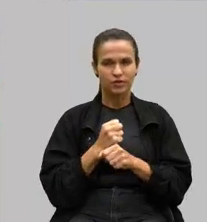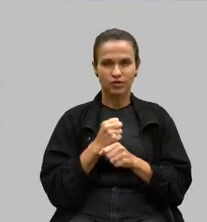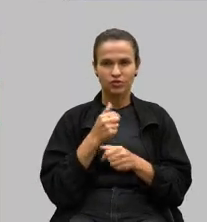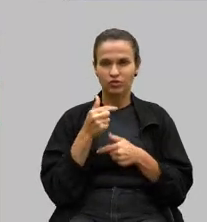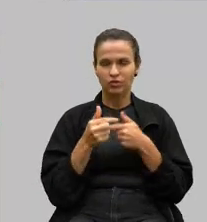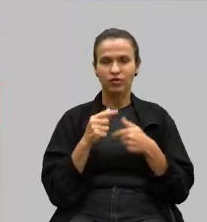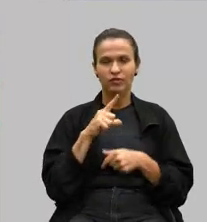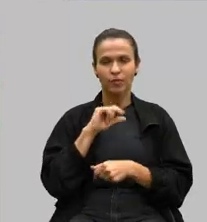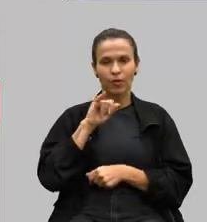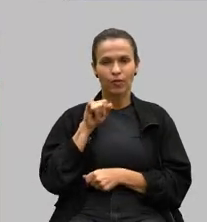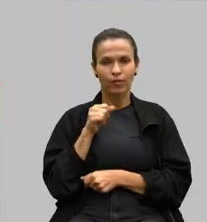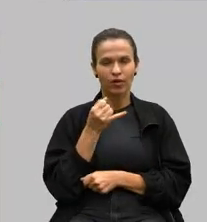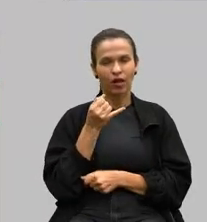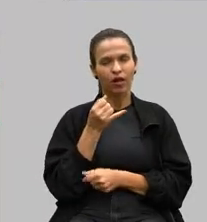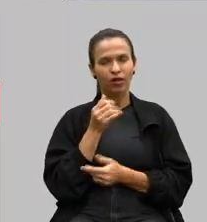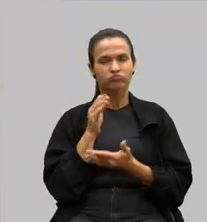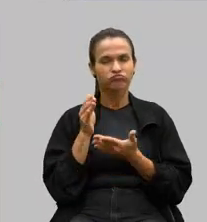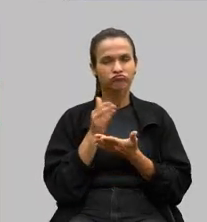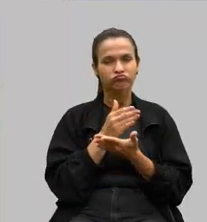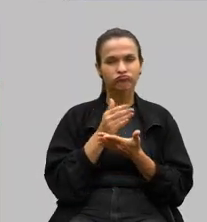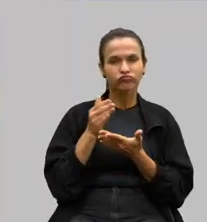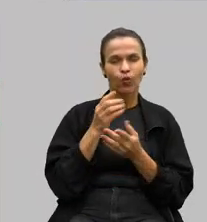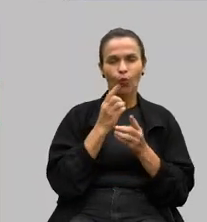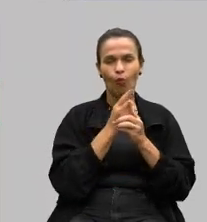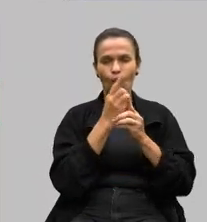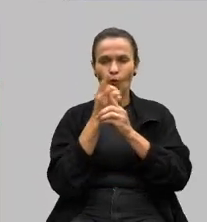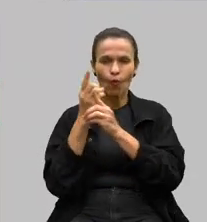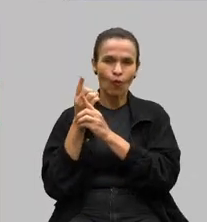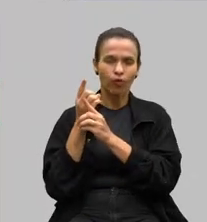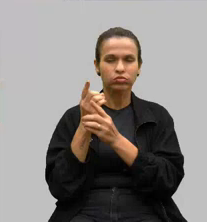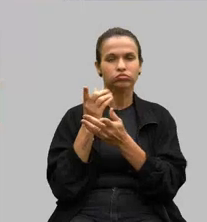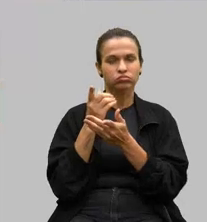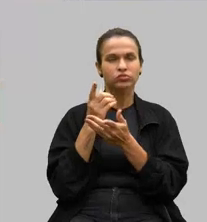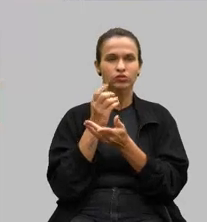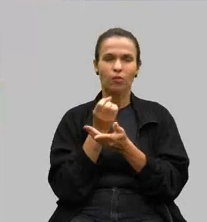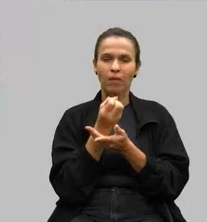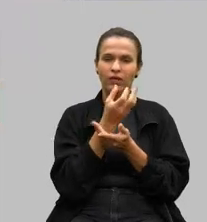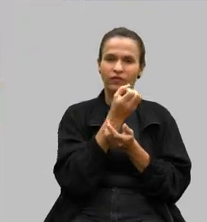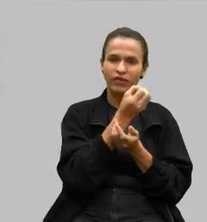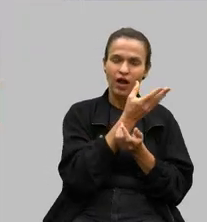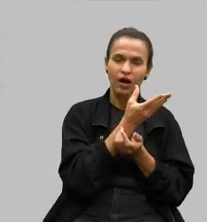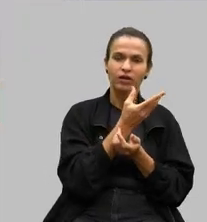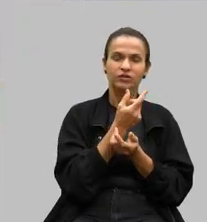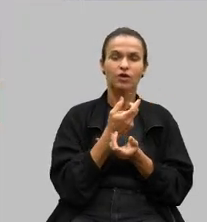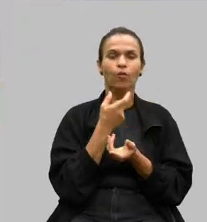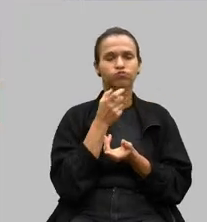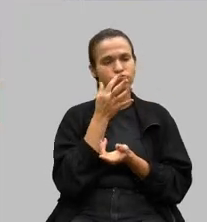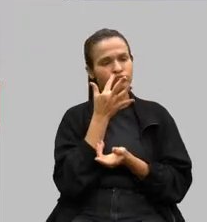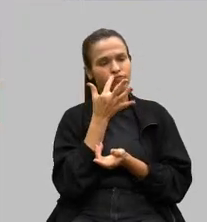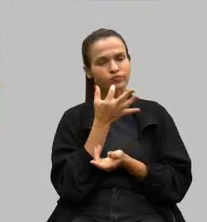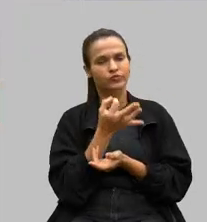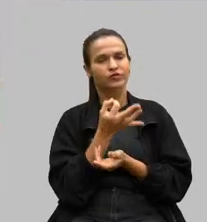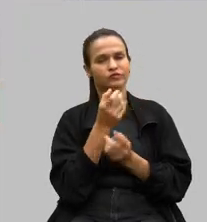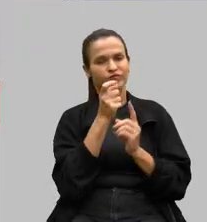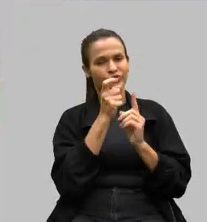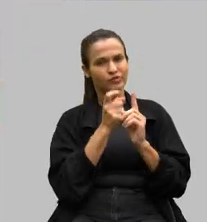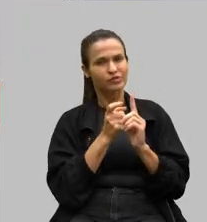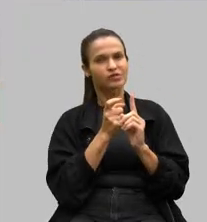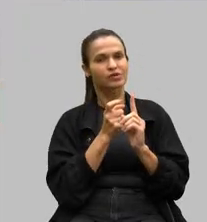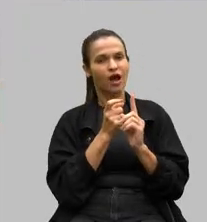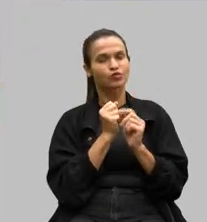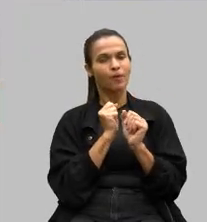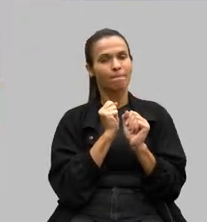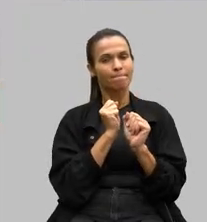oportunidade de estar algumas vezes juntos em algumas viagens e algo que me chama muita atenção em você assim a sua